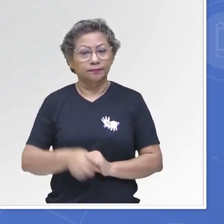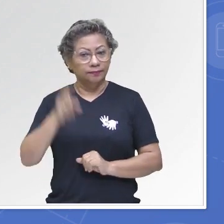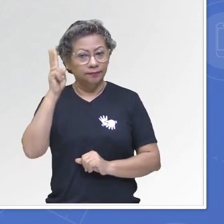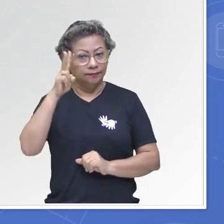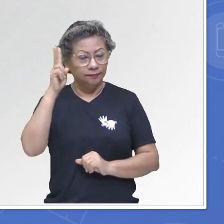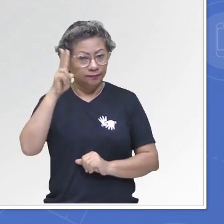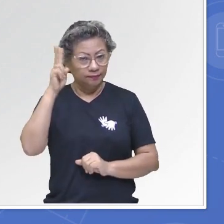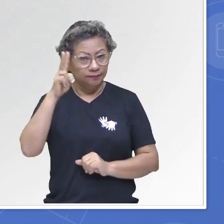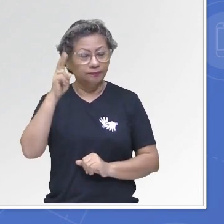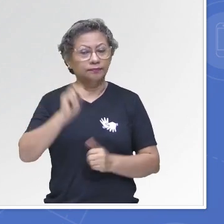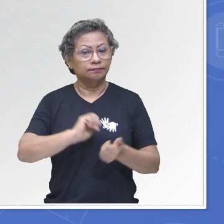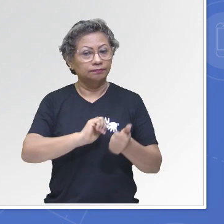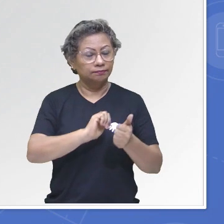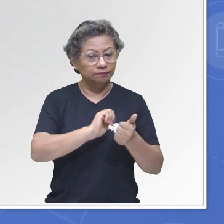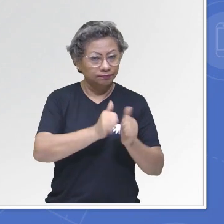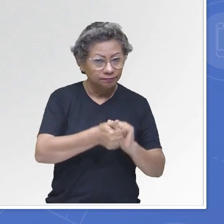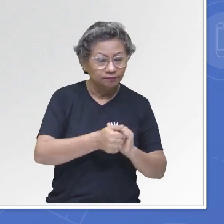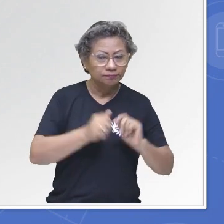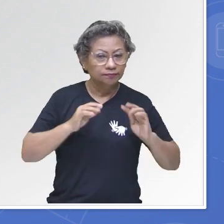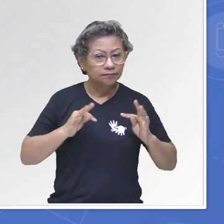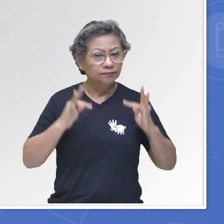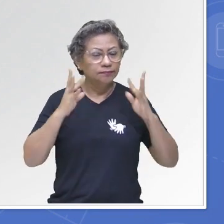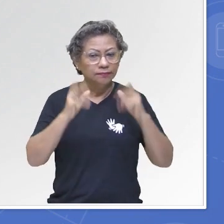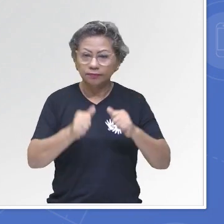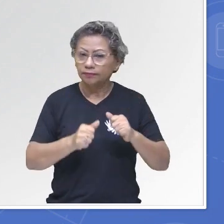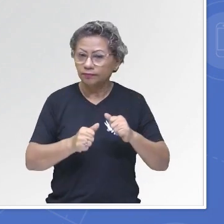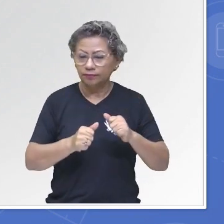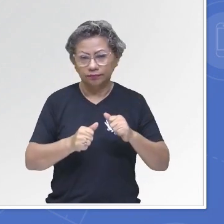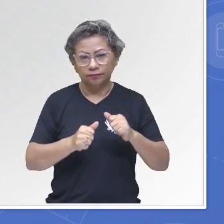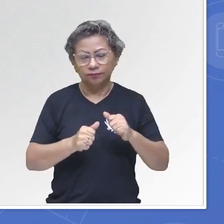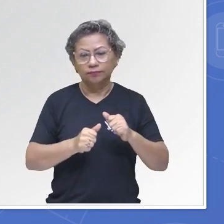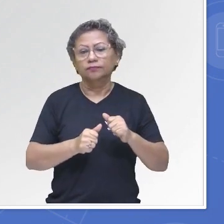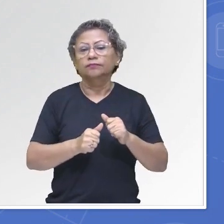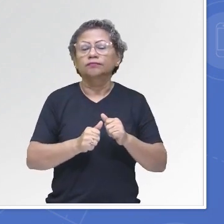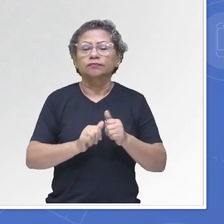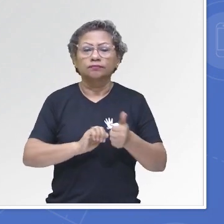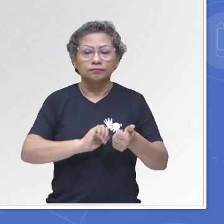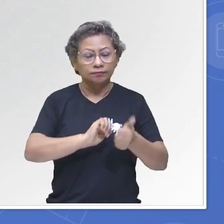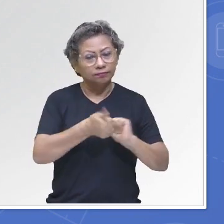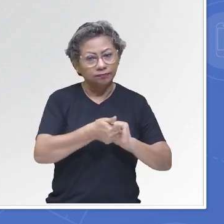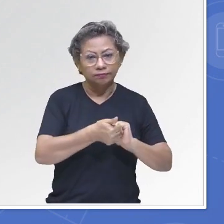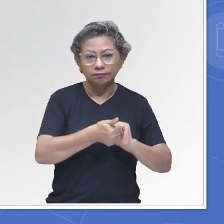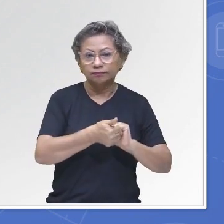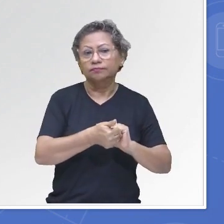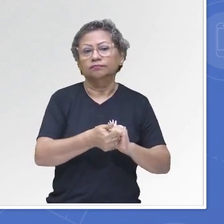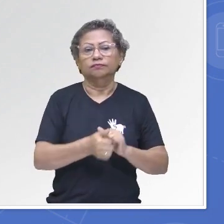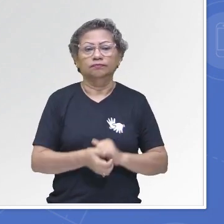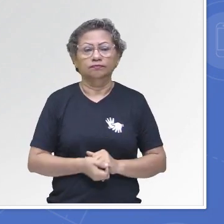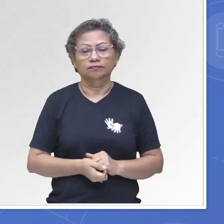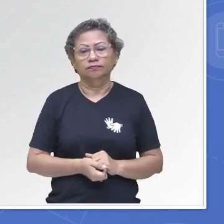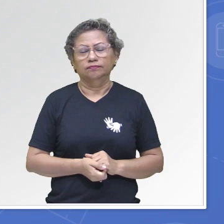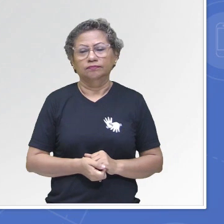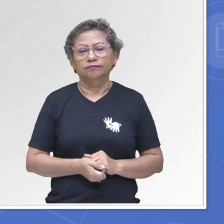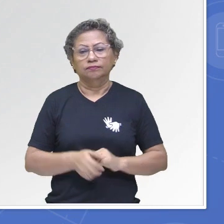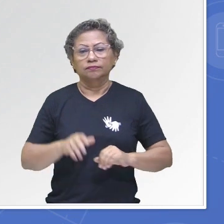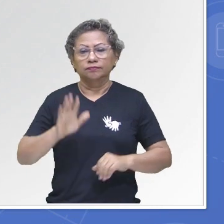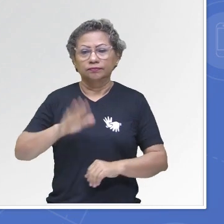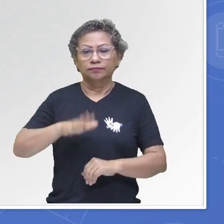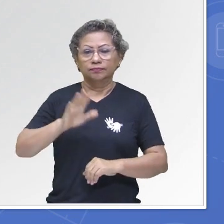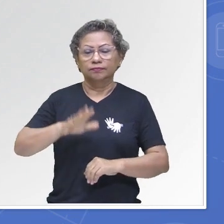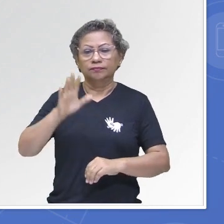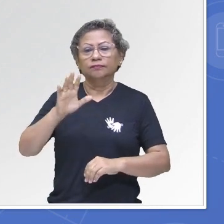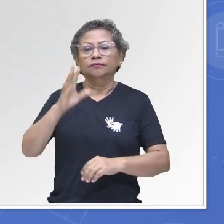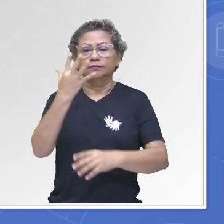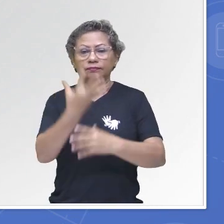equipes esportivas é tudo que é esporte, tá? Time do basquete, time do vôlei, tá?